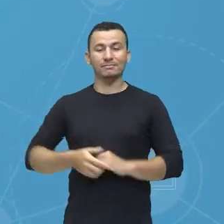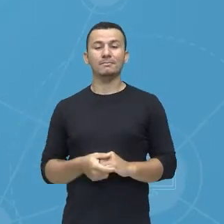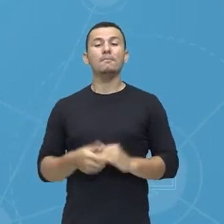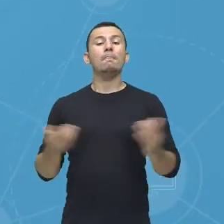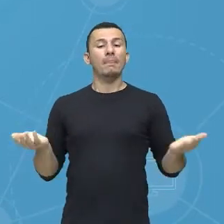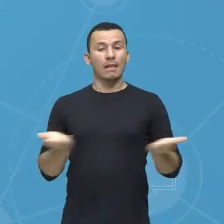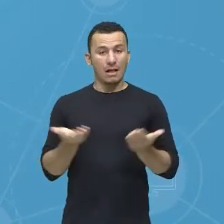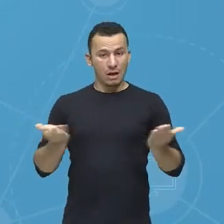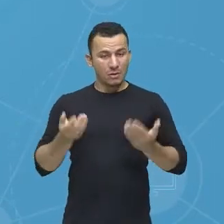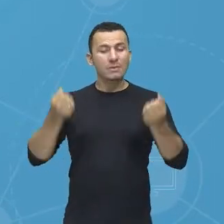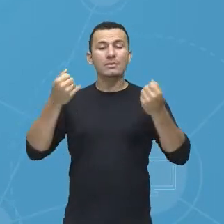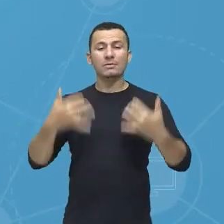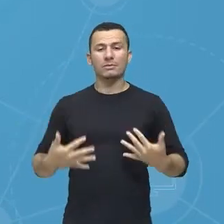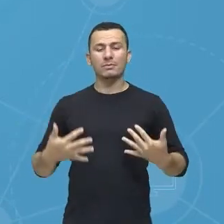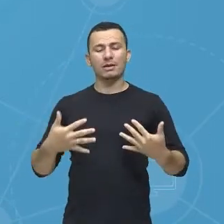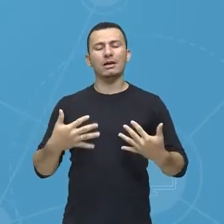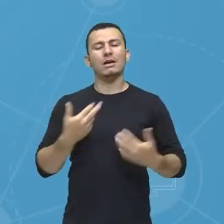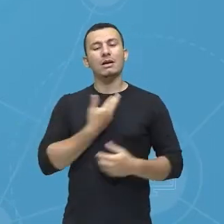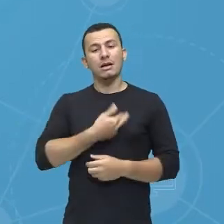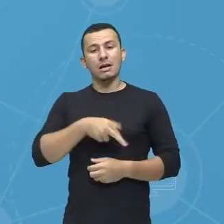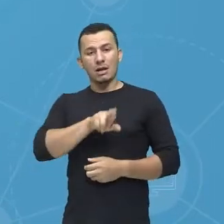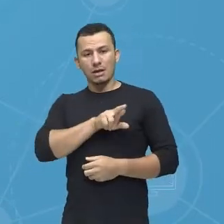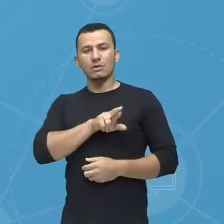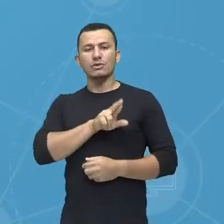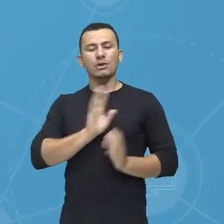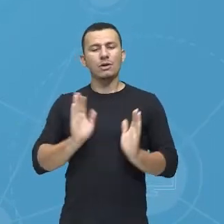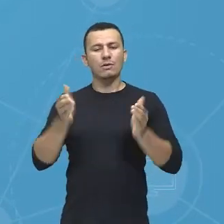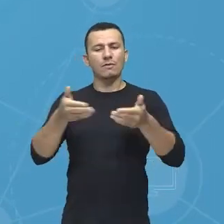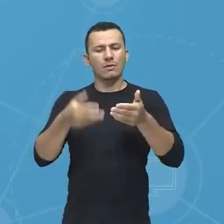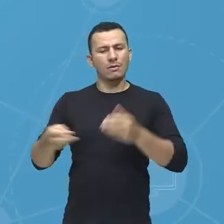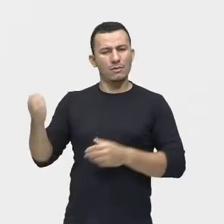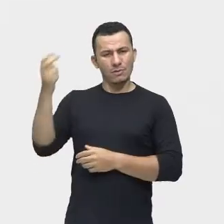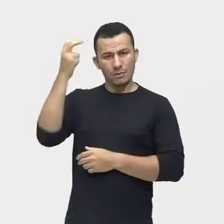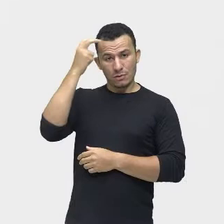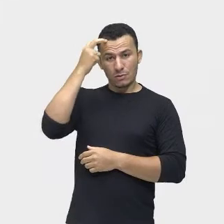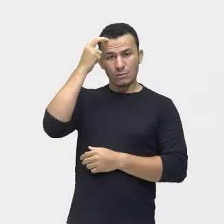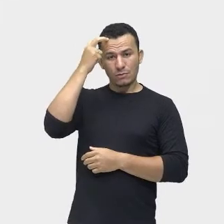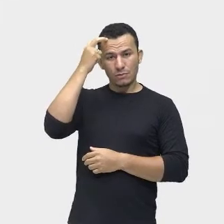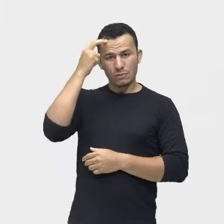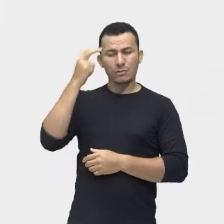vamos ver a religião como fenômeno cultural,